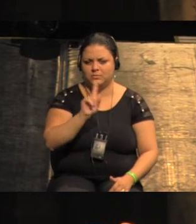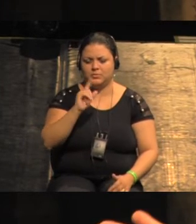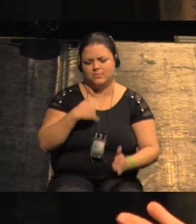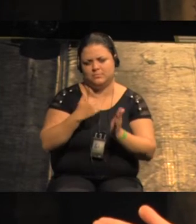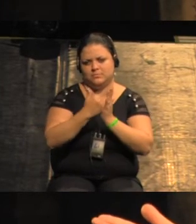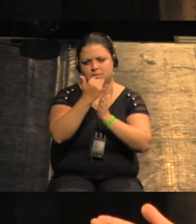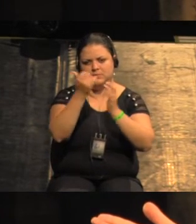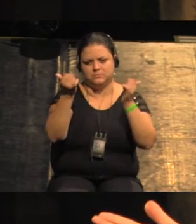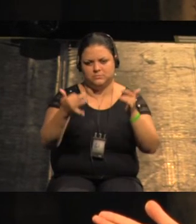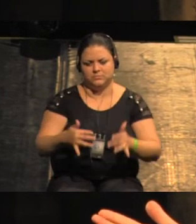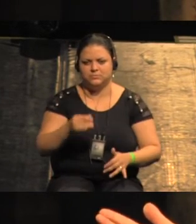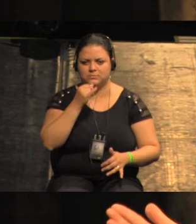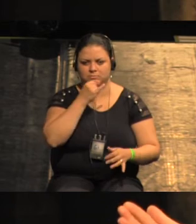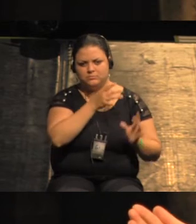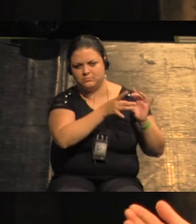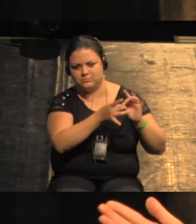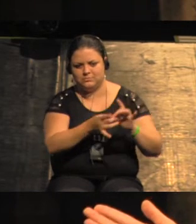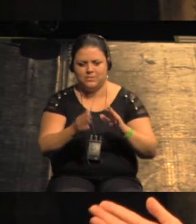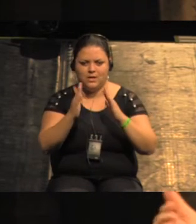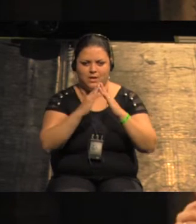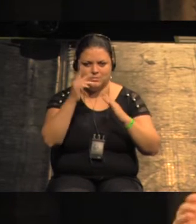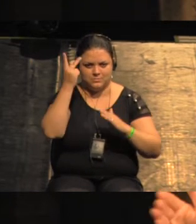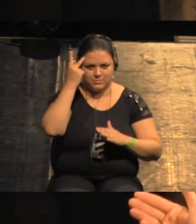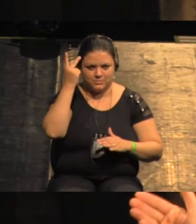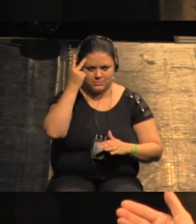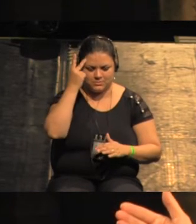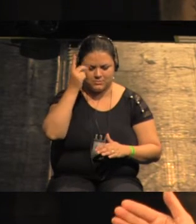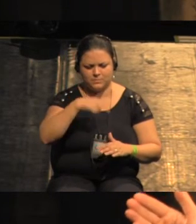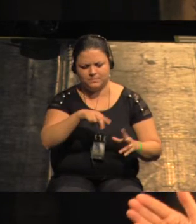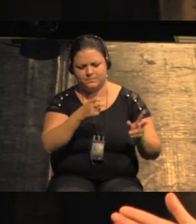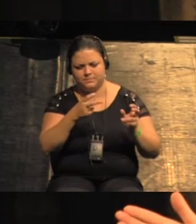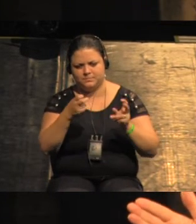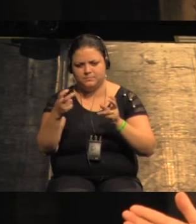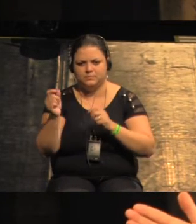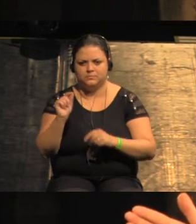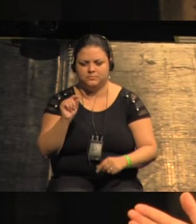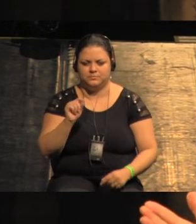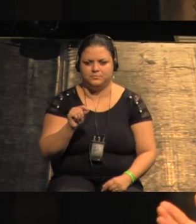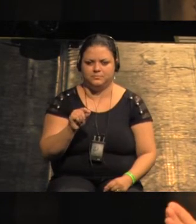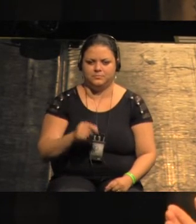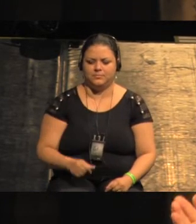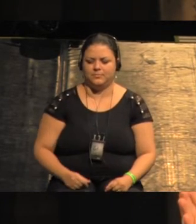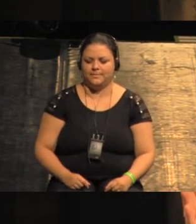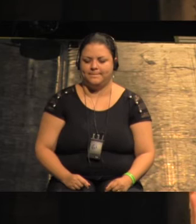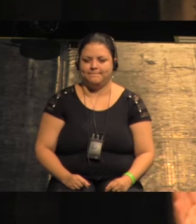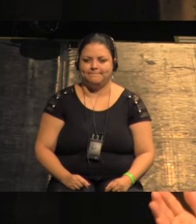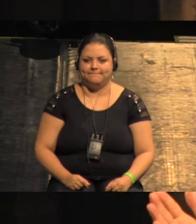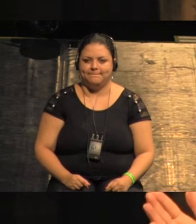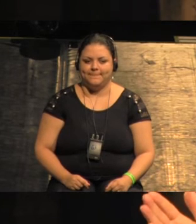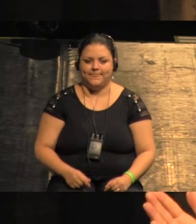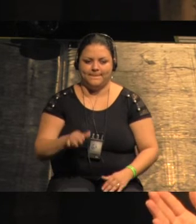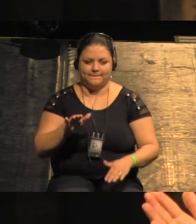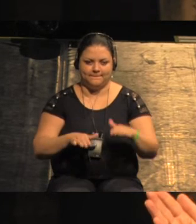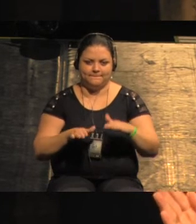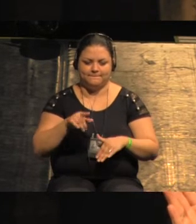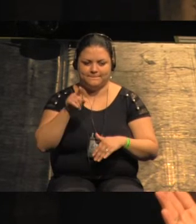reflexão, quer dizer, que não é uma resposta. Mas a gente, no percurso do Casa Paulista, a gente soube, por exemplo, que empreendimentos em